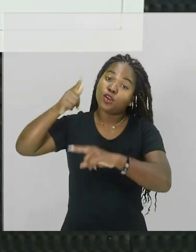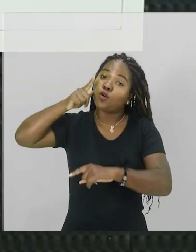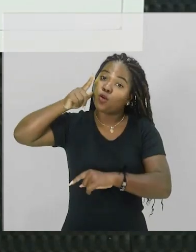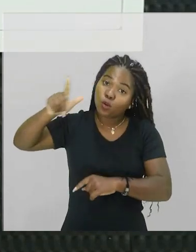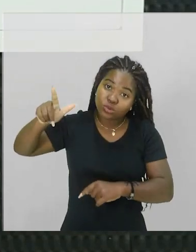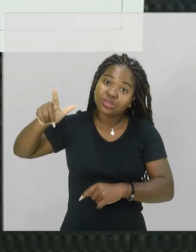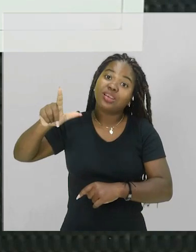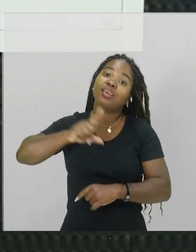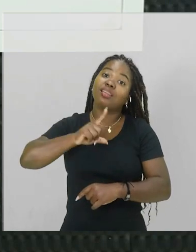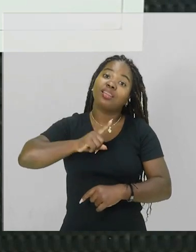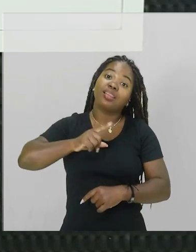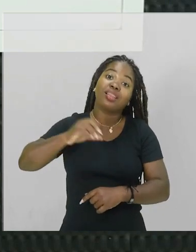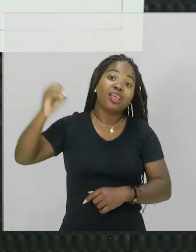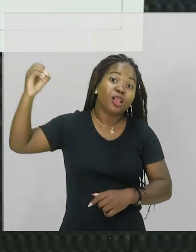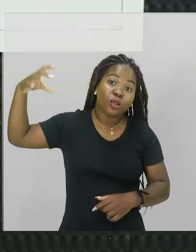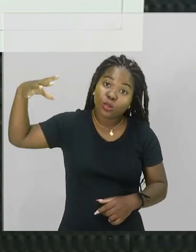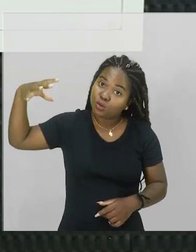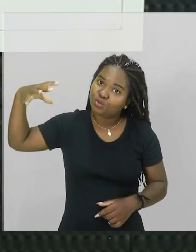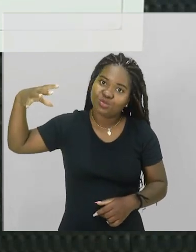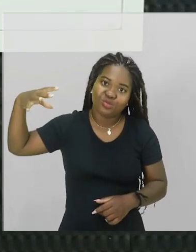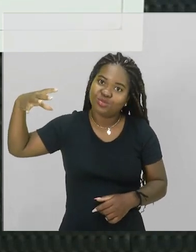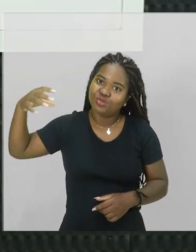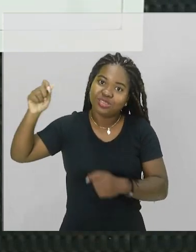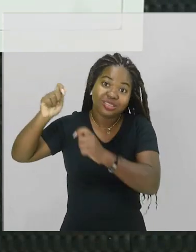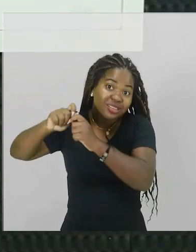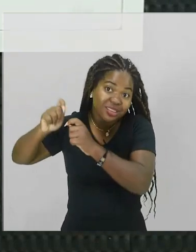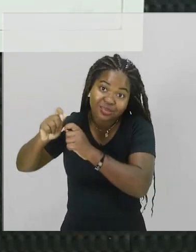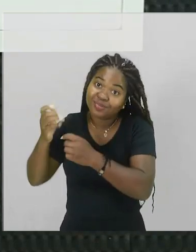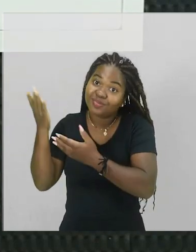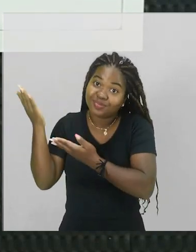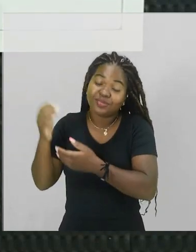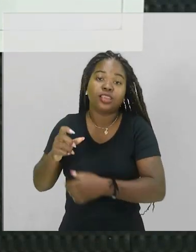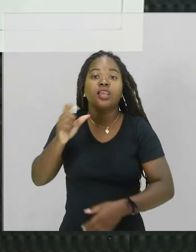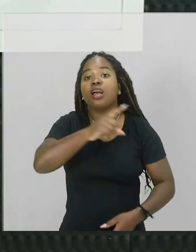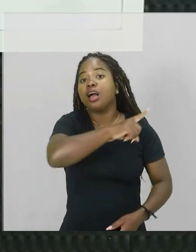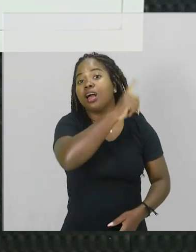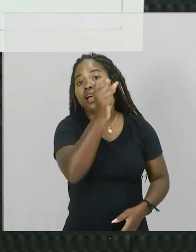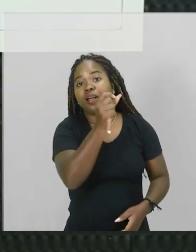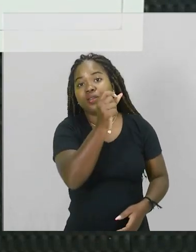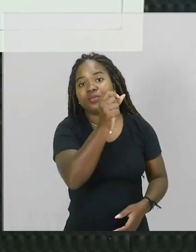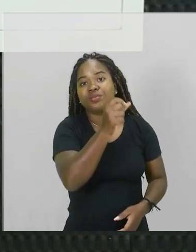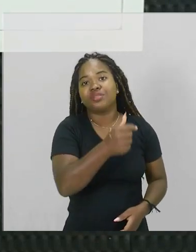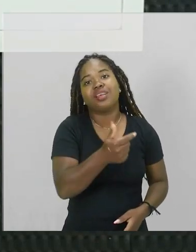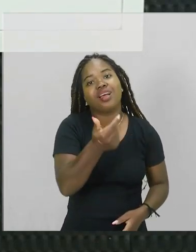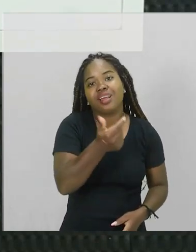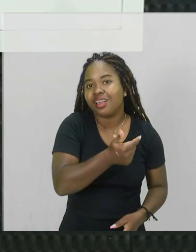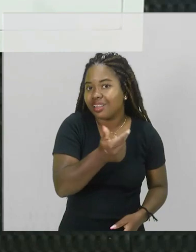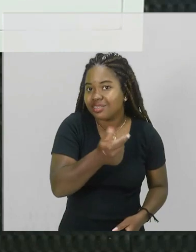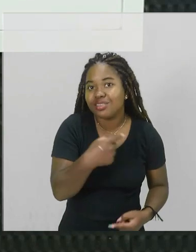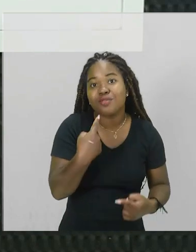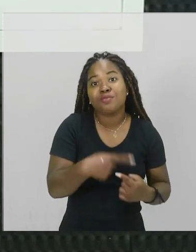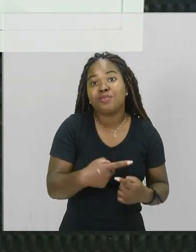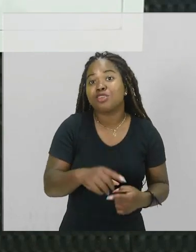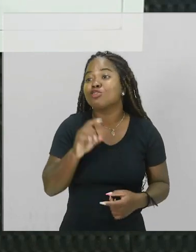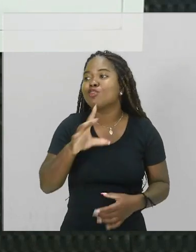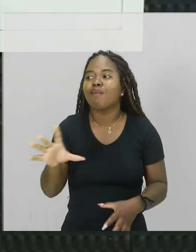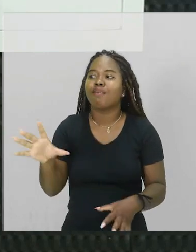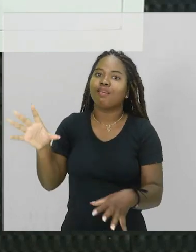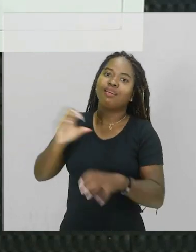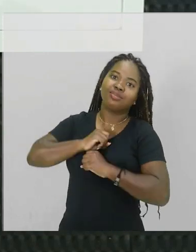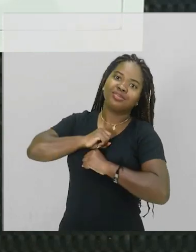emitir luz que ela mesma produz. A Lua é uma fonte secundária, porque ele